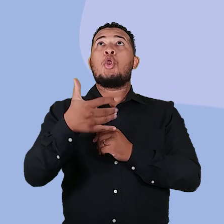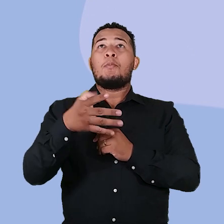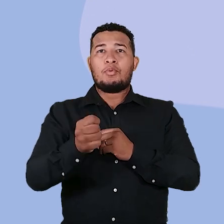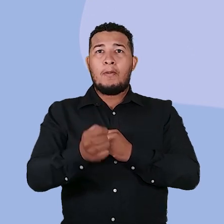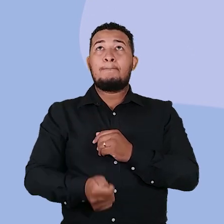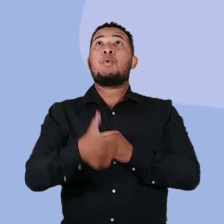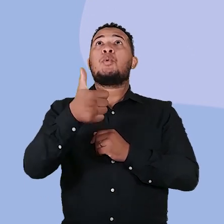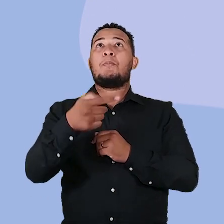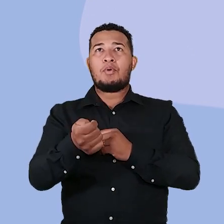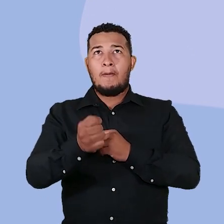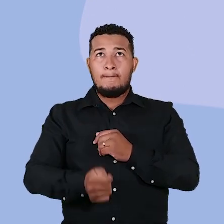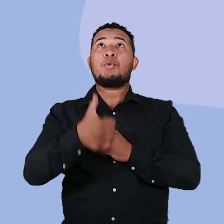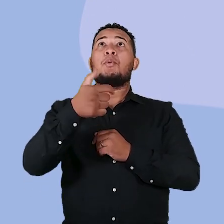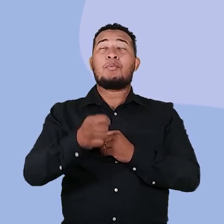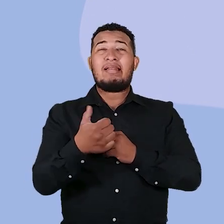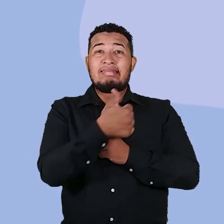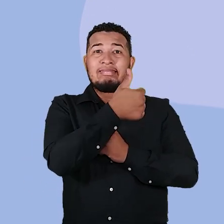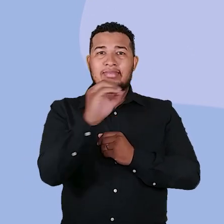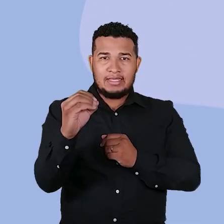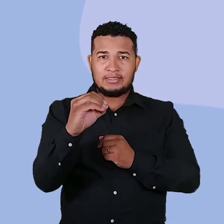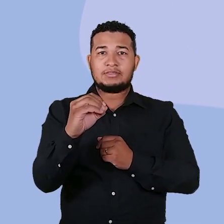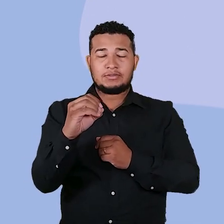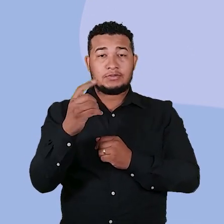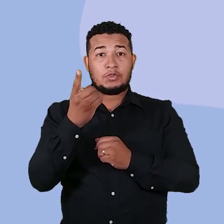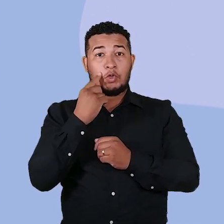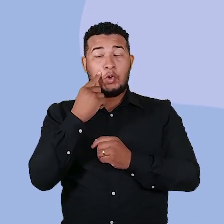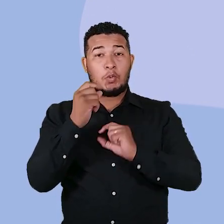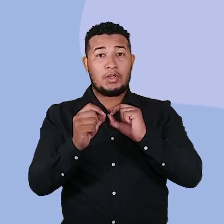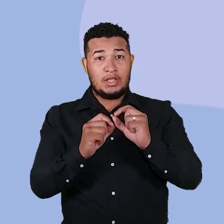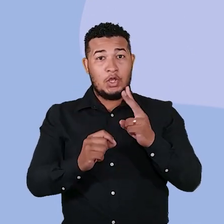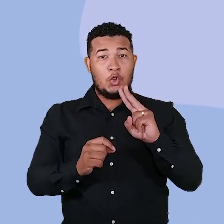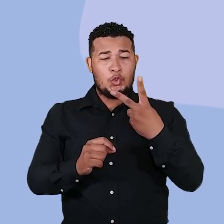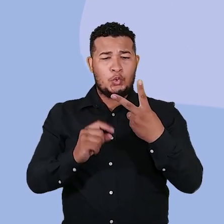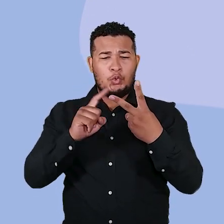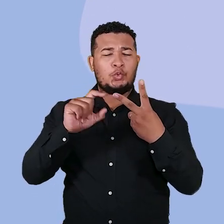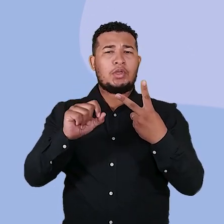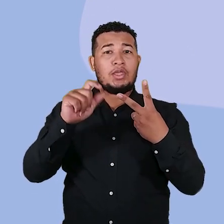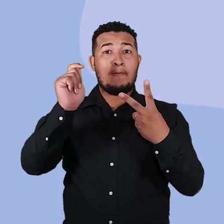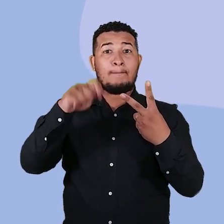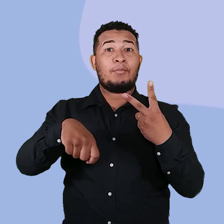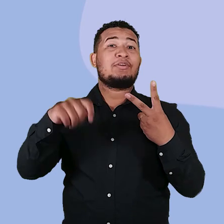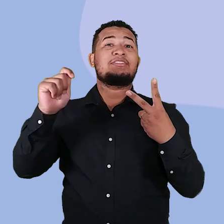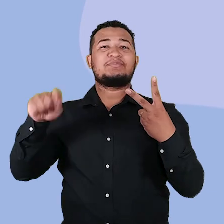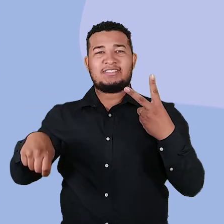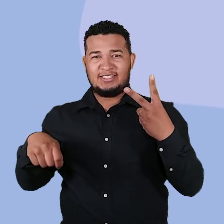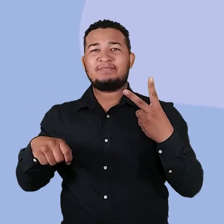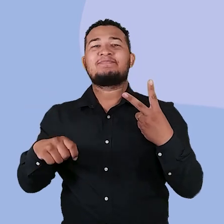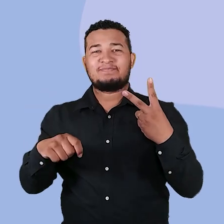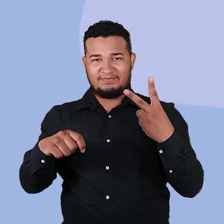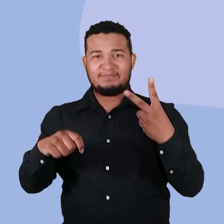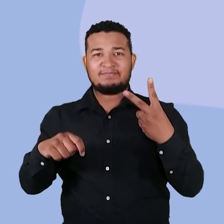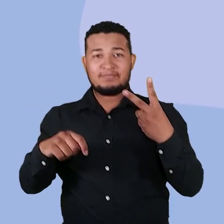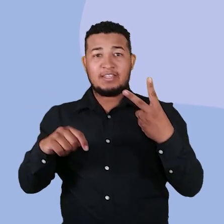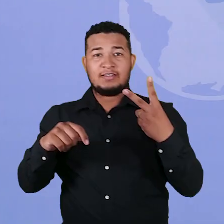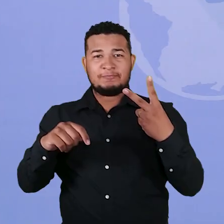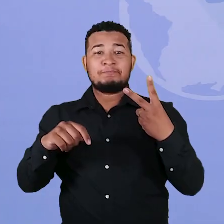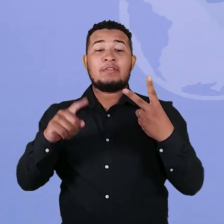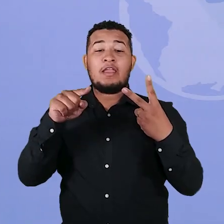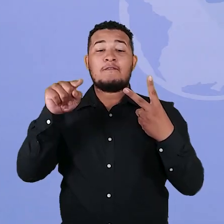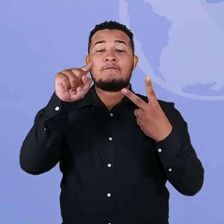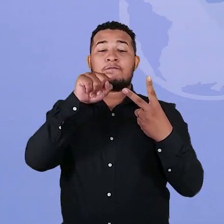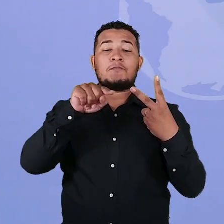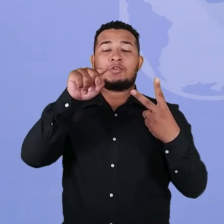moeda 10 vezes ó eu vou pegar aqui agora o 2 elevado a 10 porque